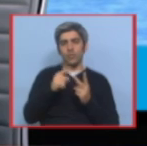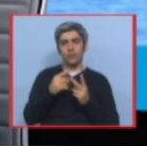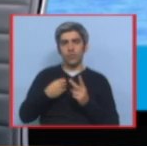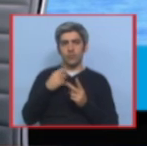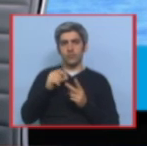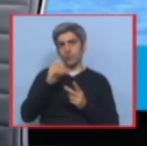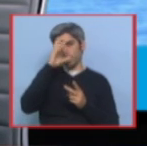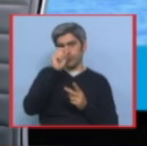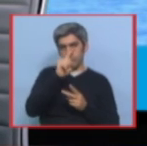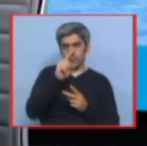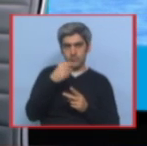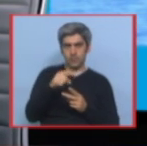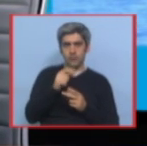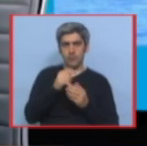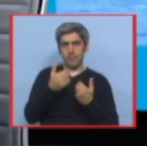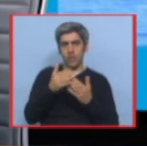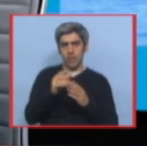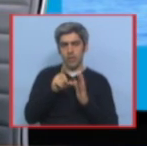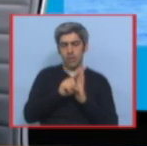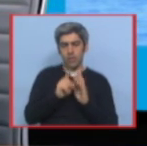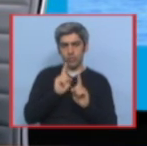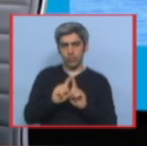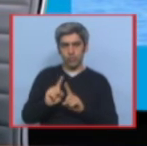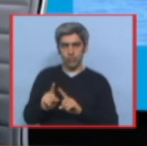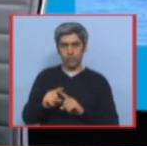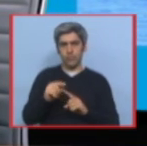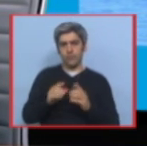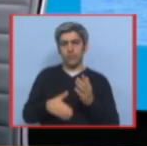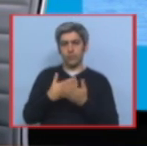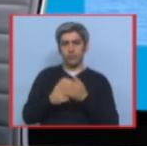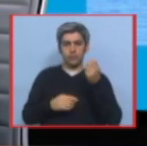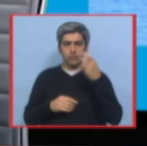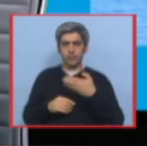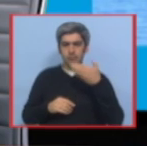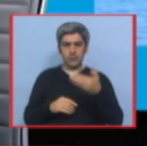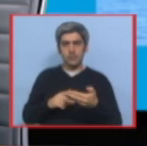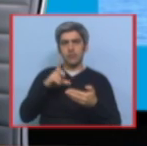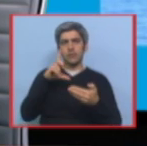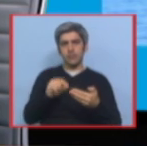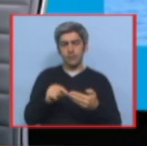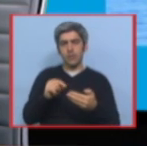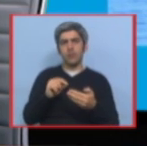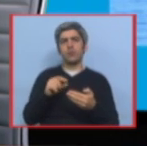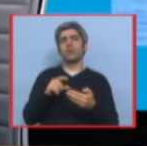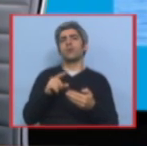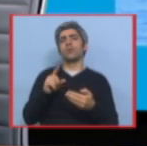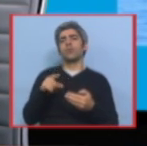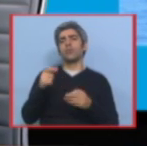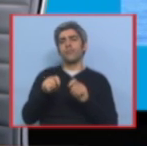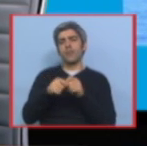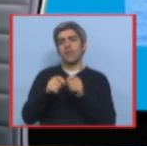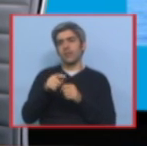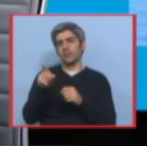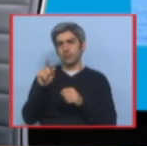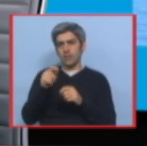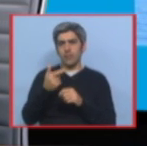aliás, não só do Governo, que apresentou este pacote legislativo de 7 propostas, mas também dos restantes partidos com assento